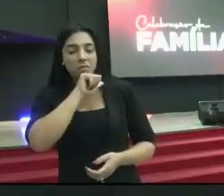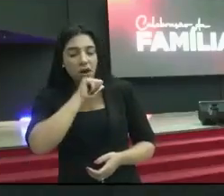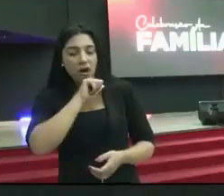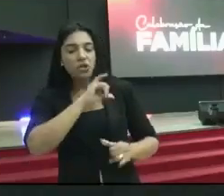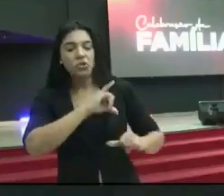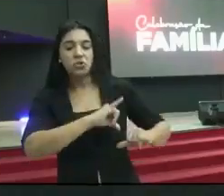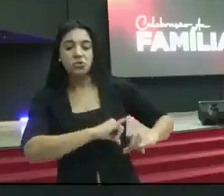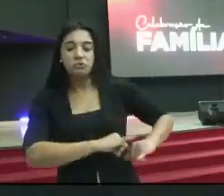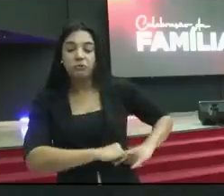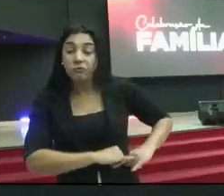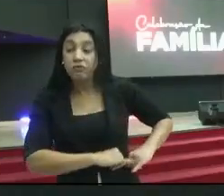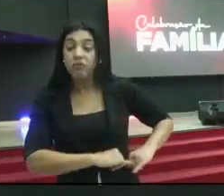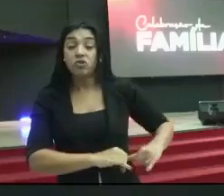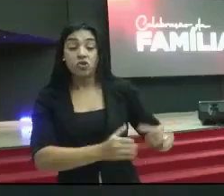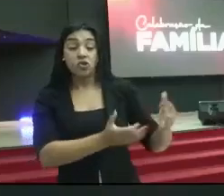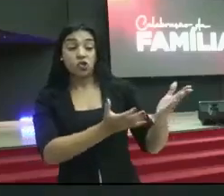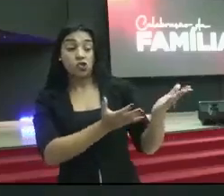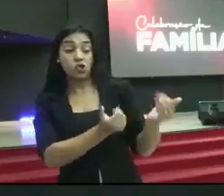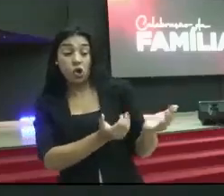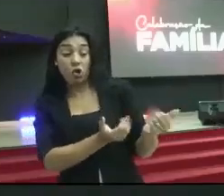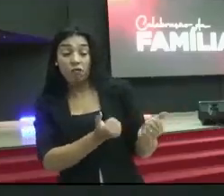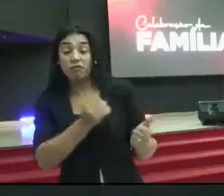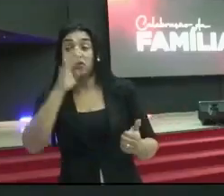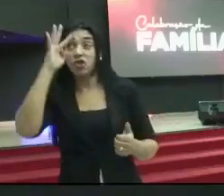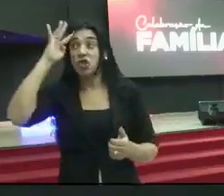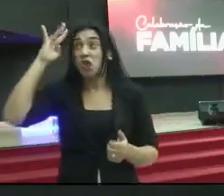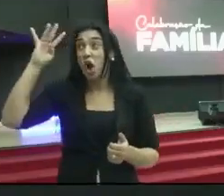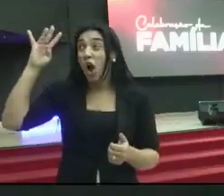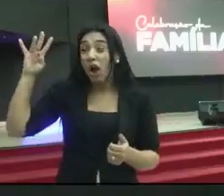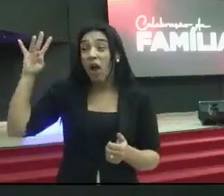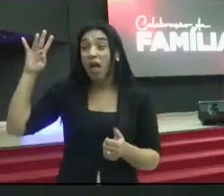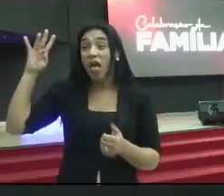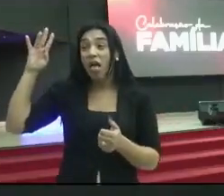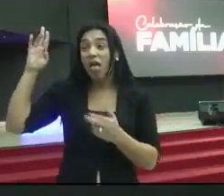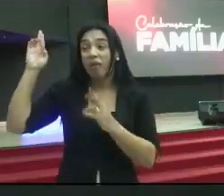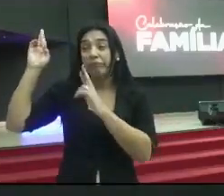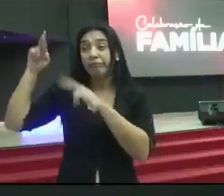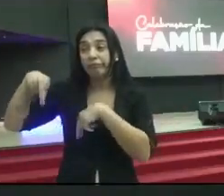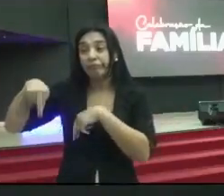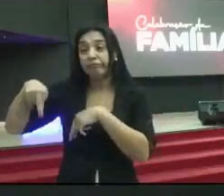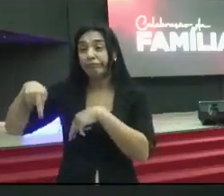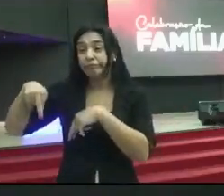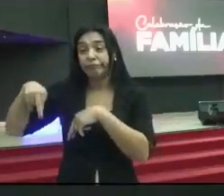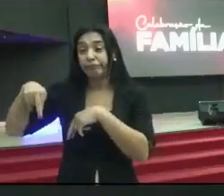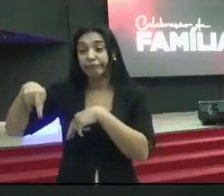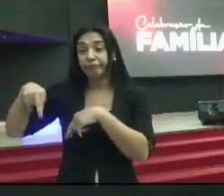Deus olha para um jovem cujos sonhos foram despedaçados na vida.